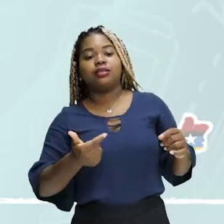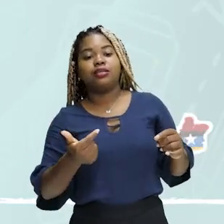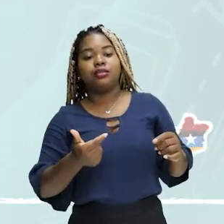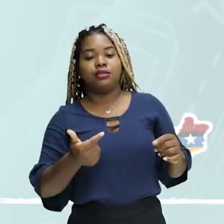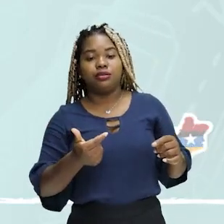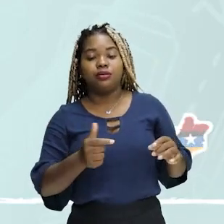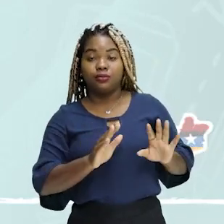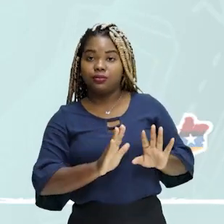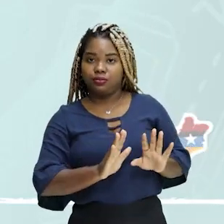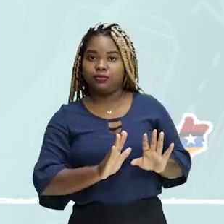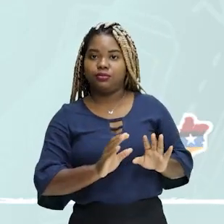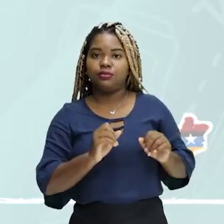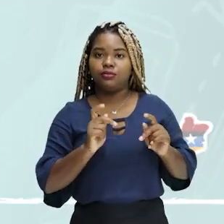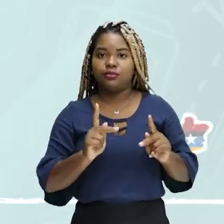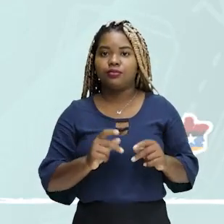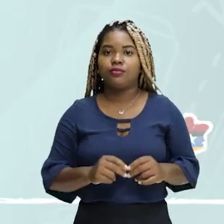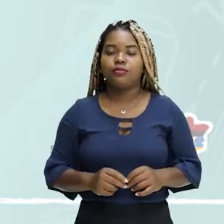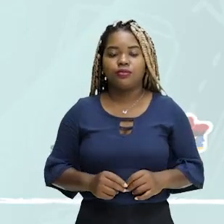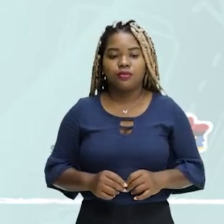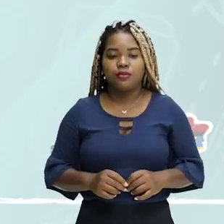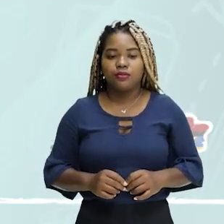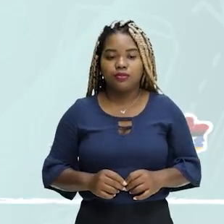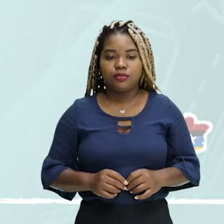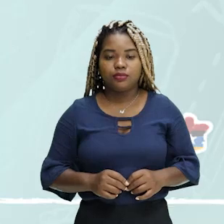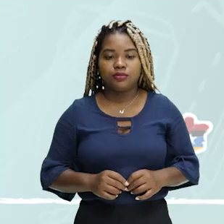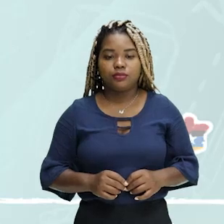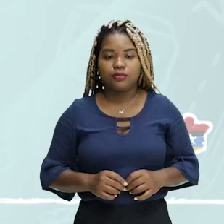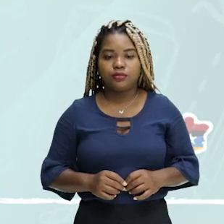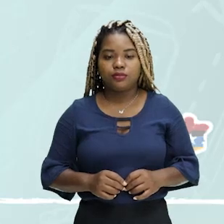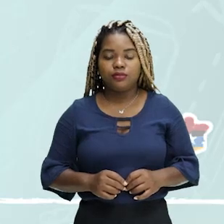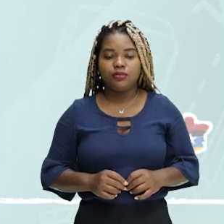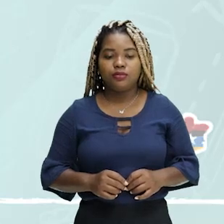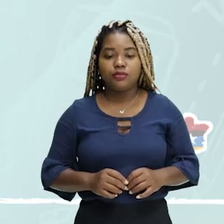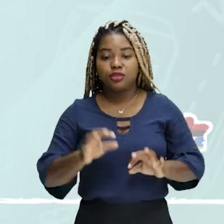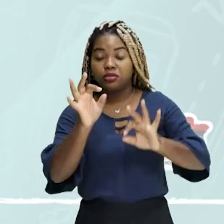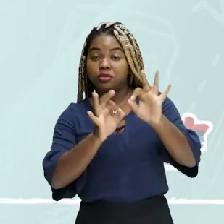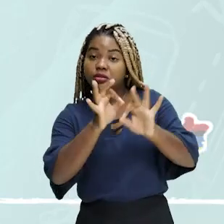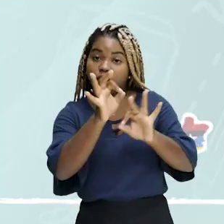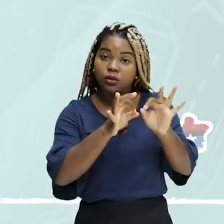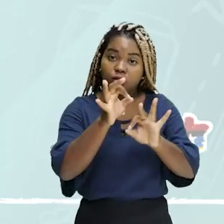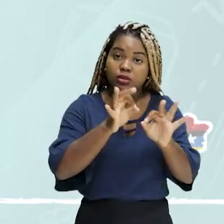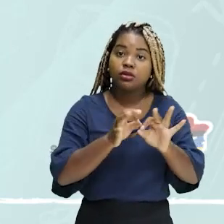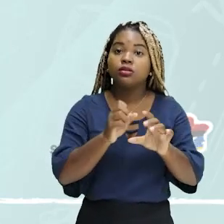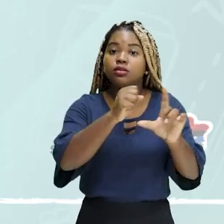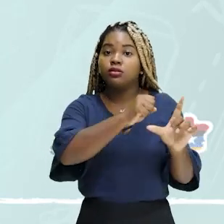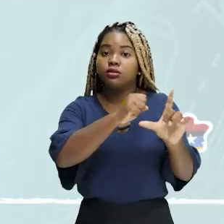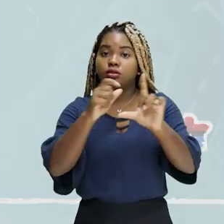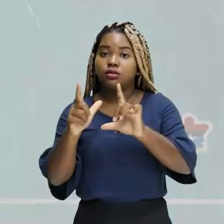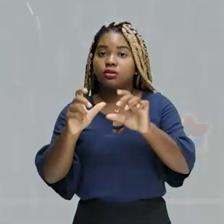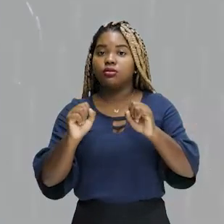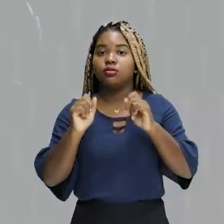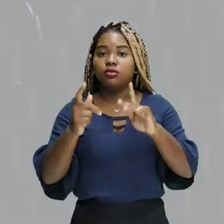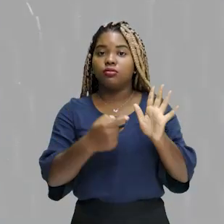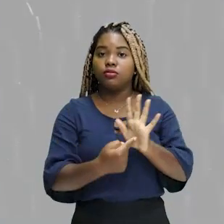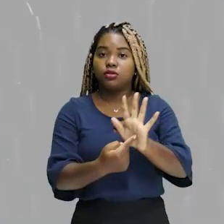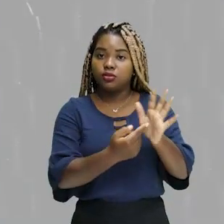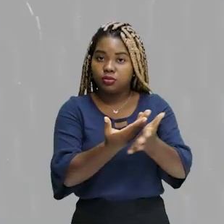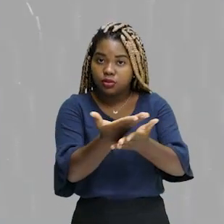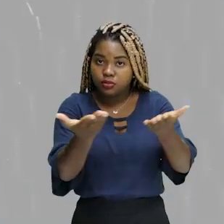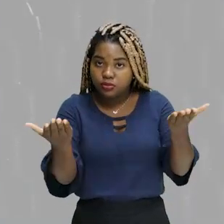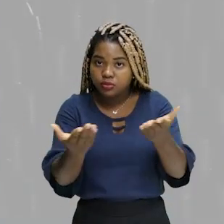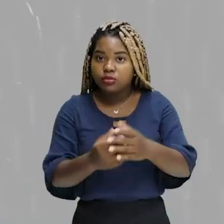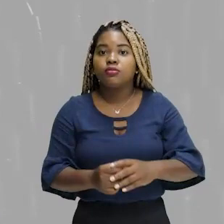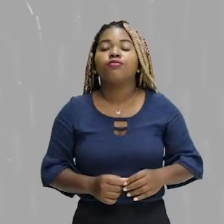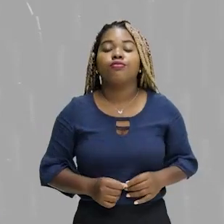problema, inverter a primeira e manter a segunda. Então, já fizemos isso nesse slide, nós já invertemos a